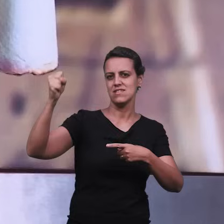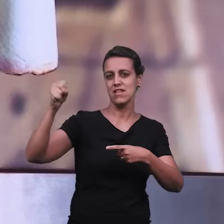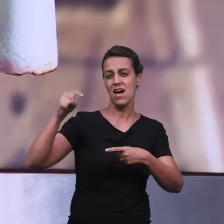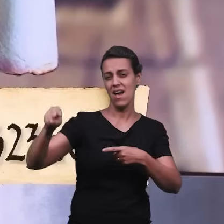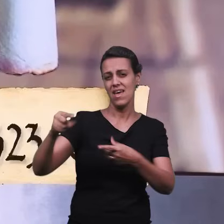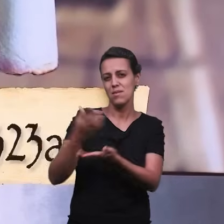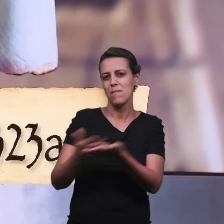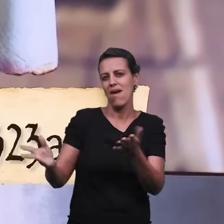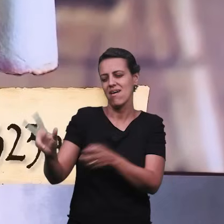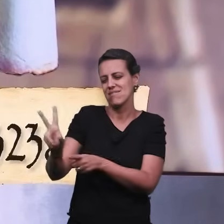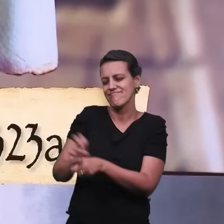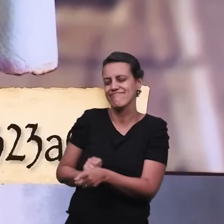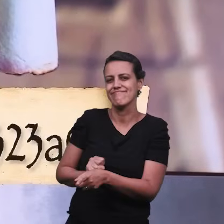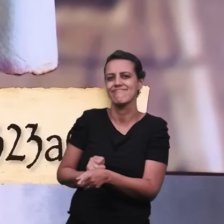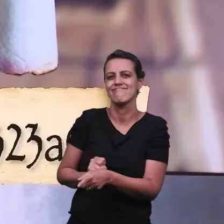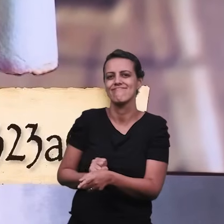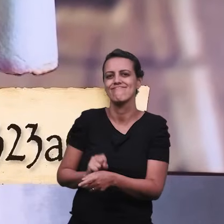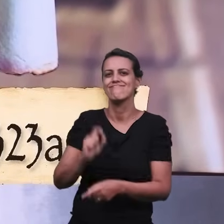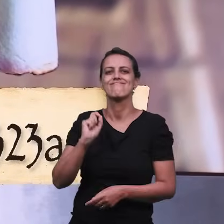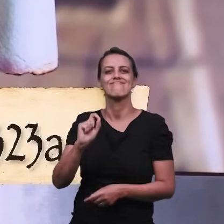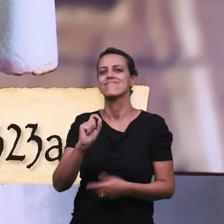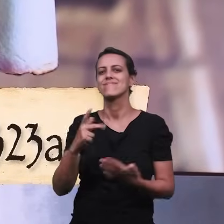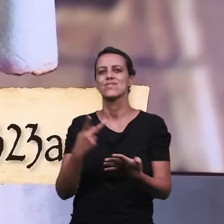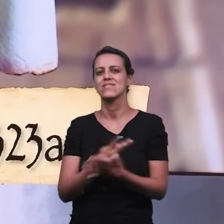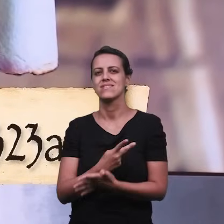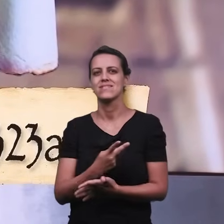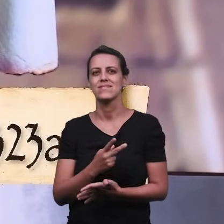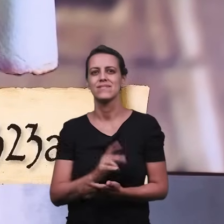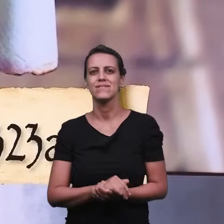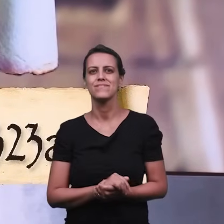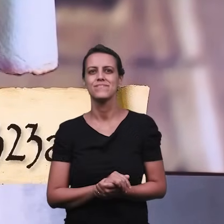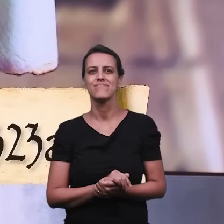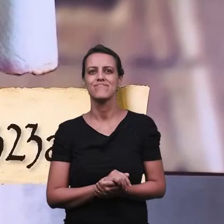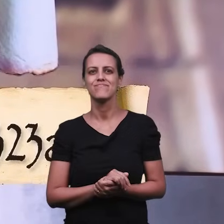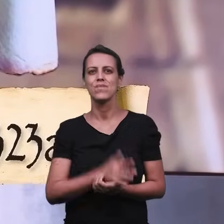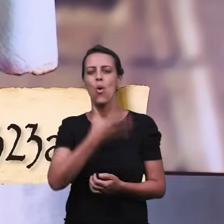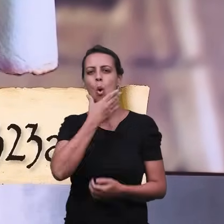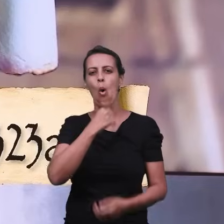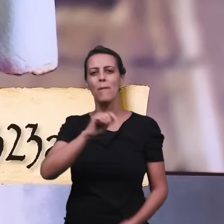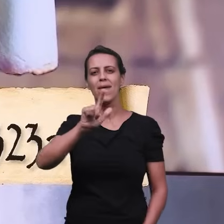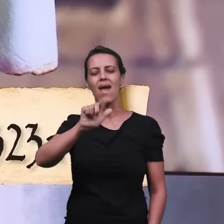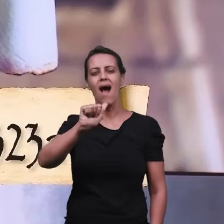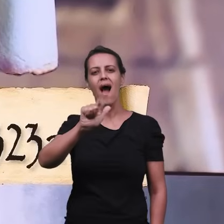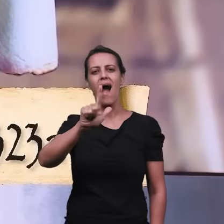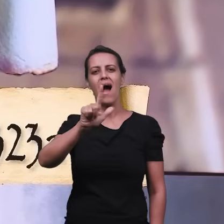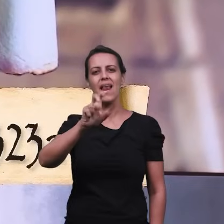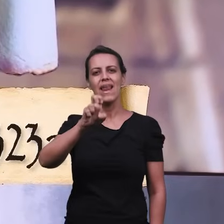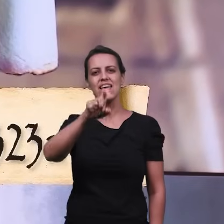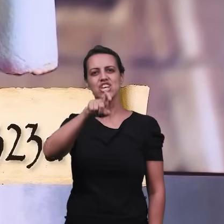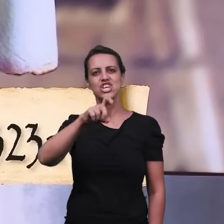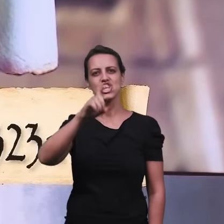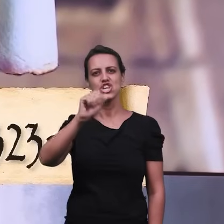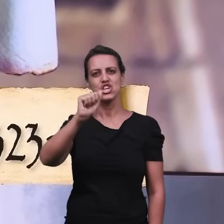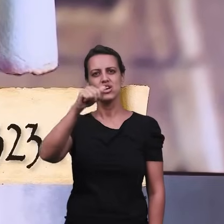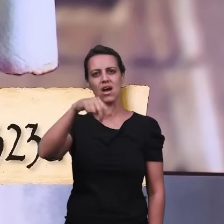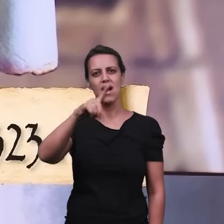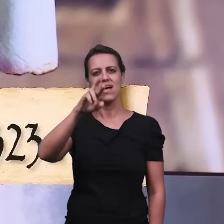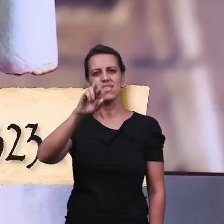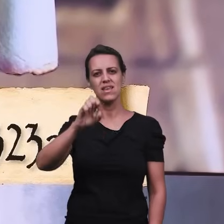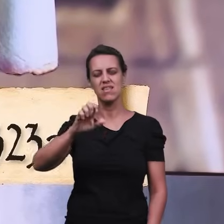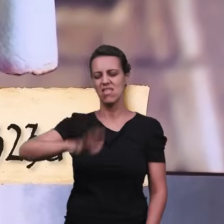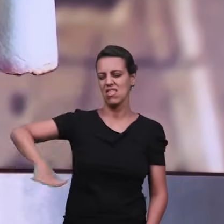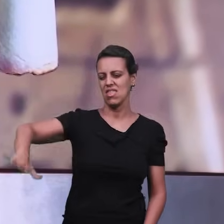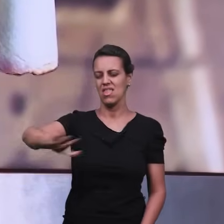pouco tempo, introduziu a cultura helênica, grega, na